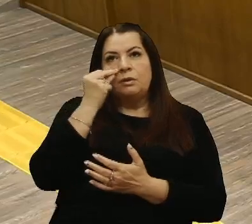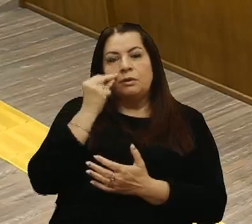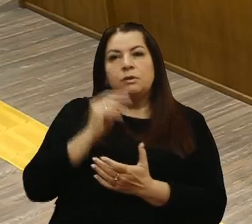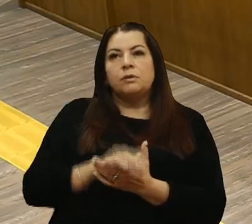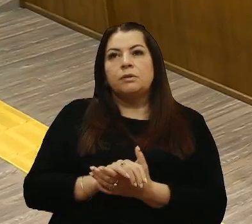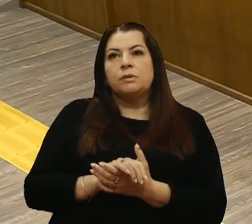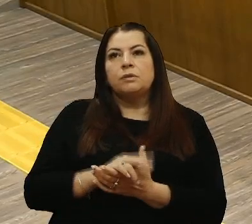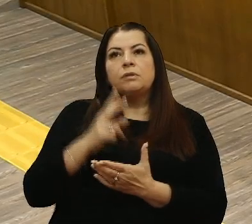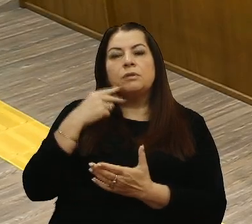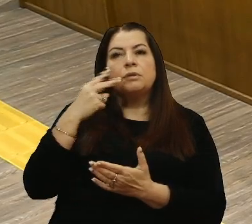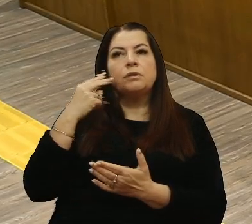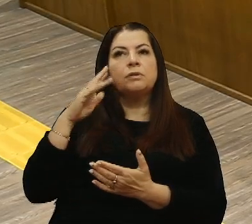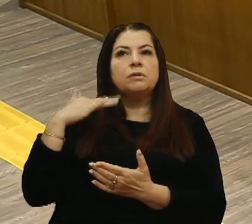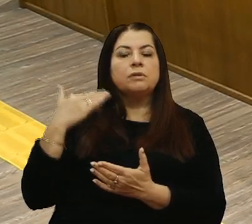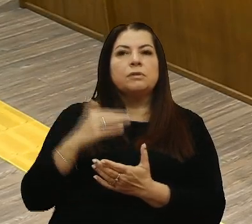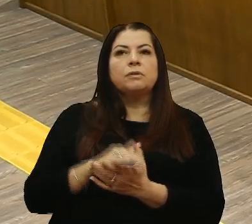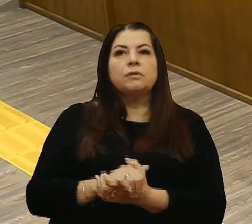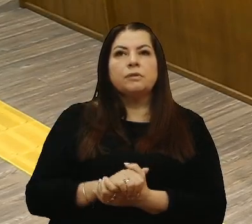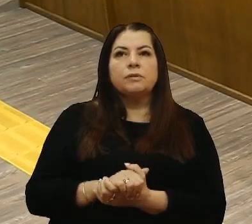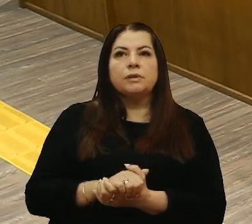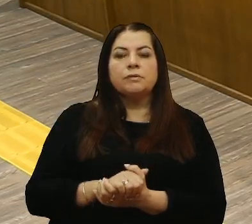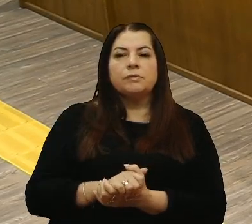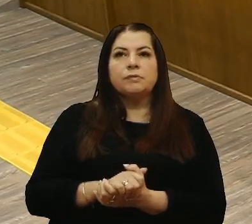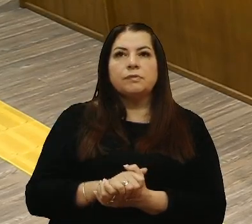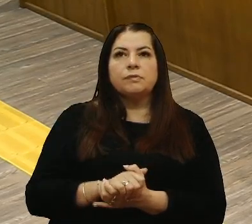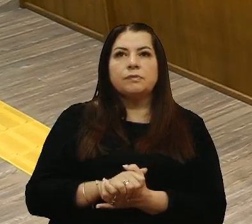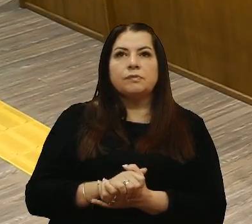Tarde, com a palavra a vereadora Andressa Marques.